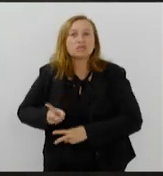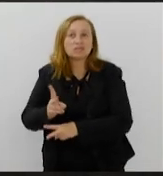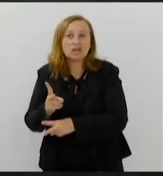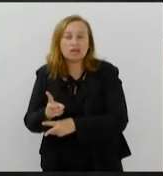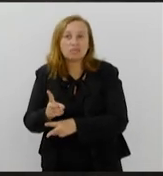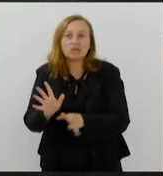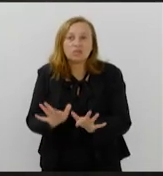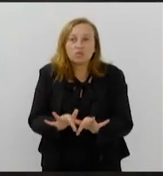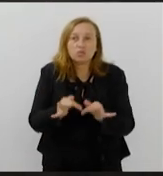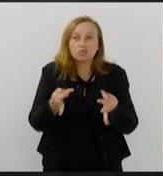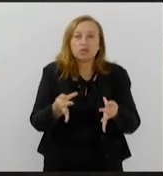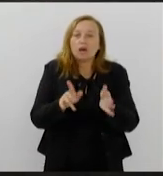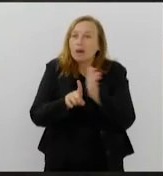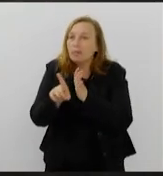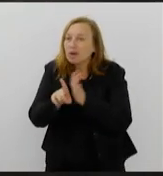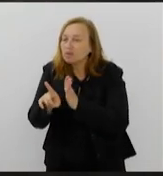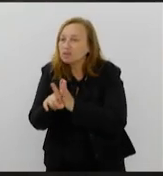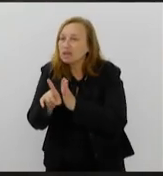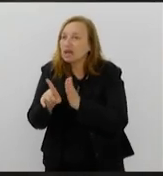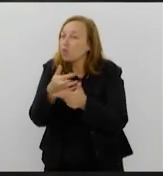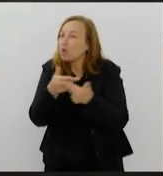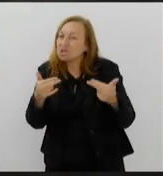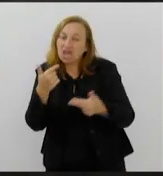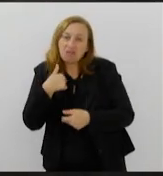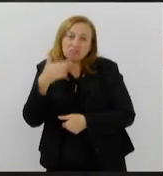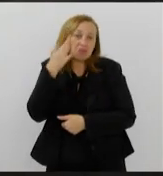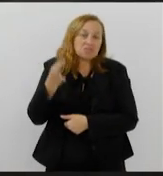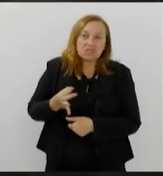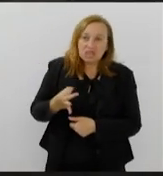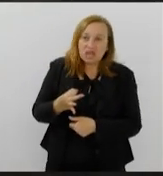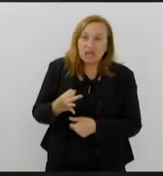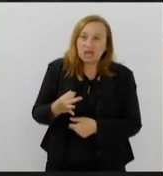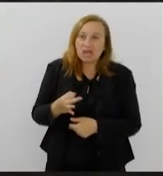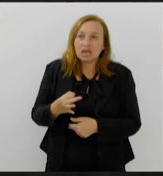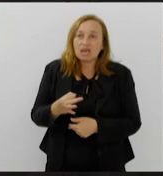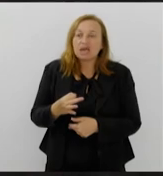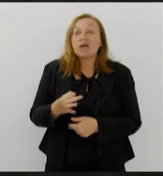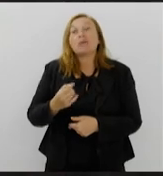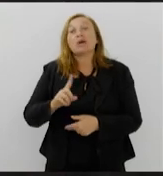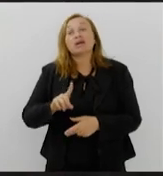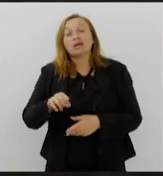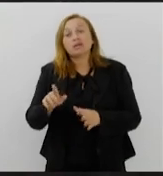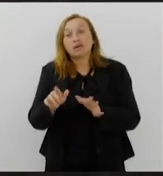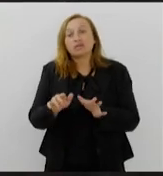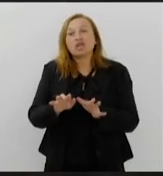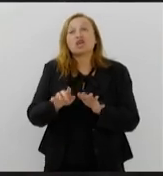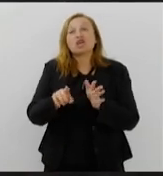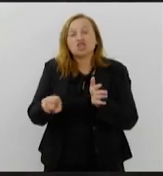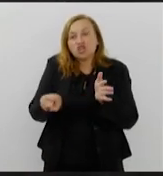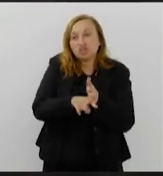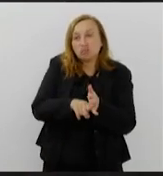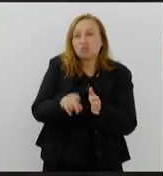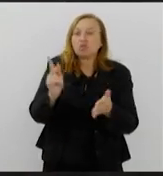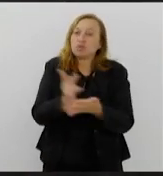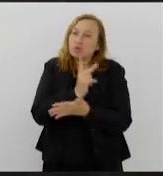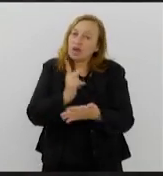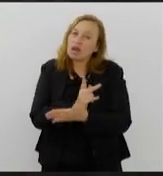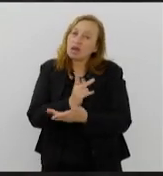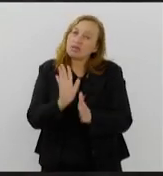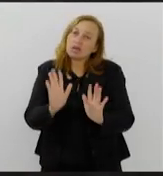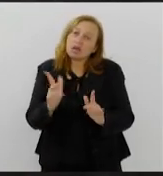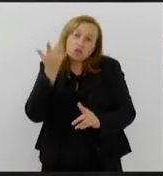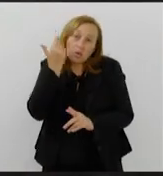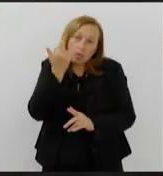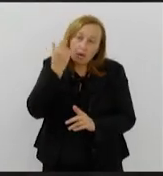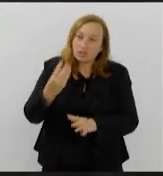de humildade, perguntar quando eu não sei, me cercar de vocês para a gente poder diminuir os erros, que faz parte da vida, e de que